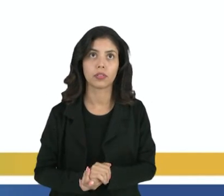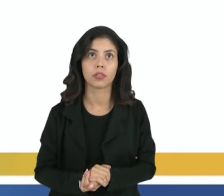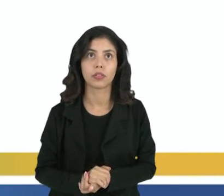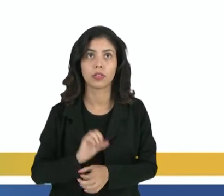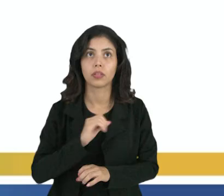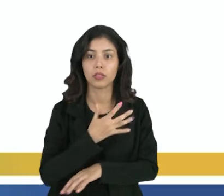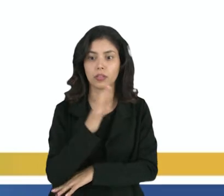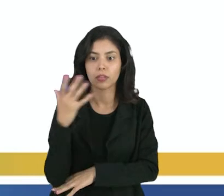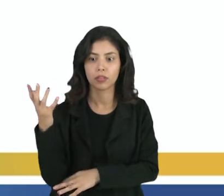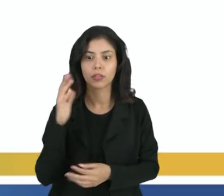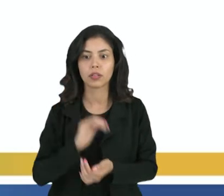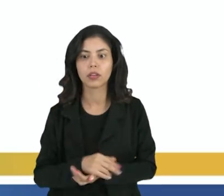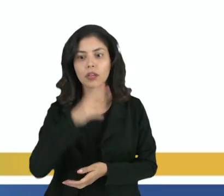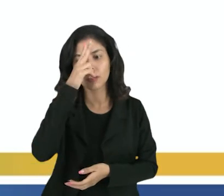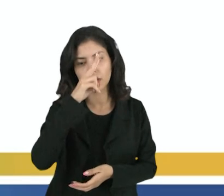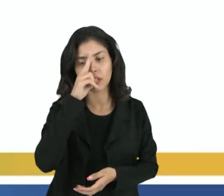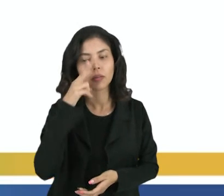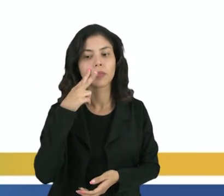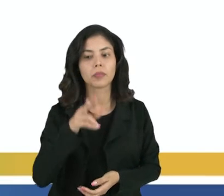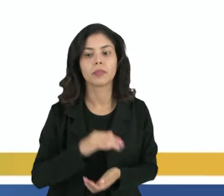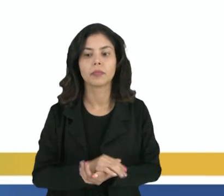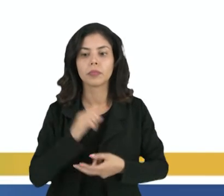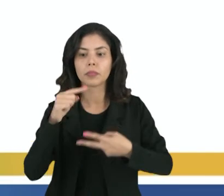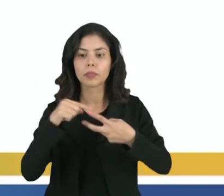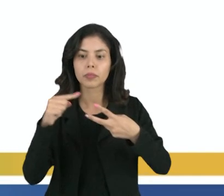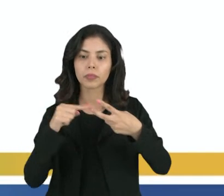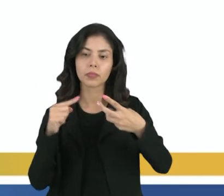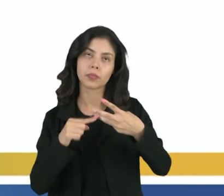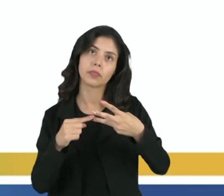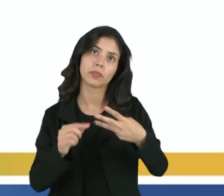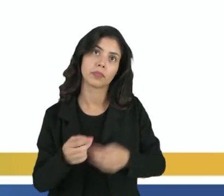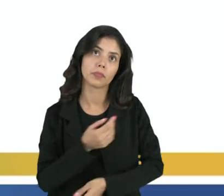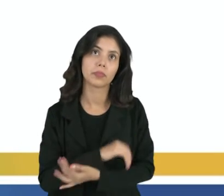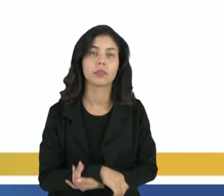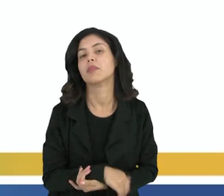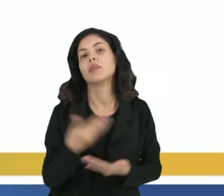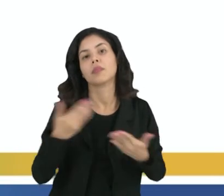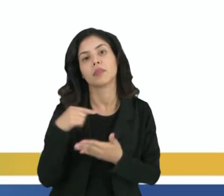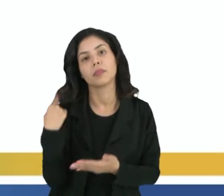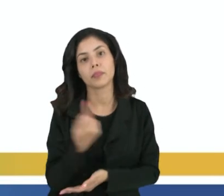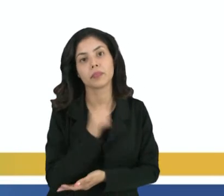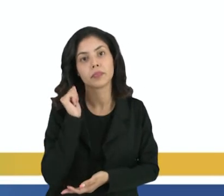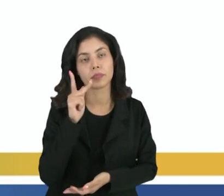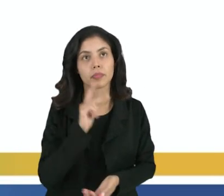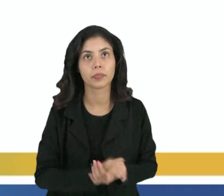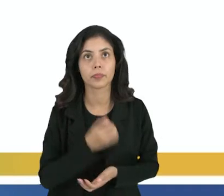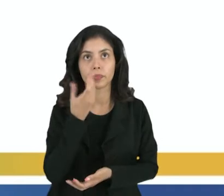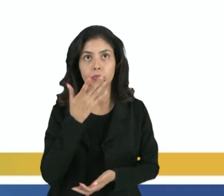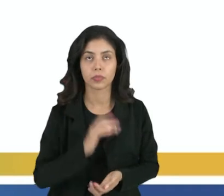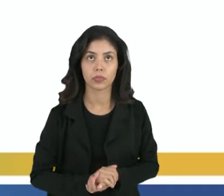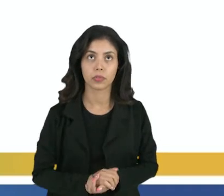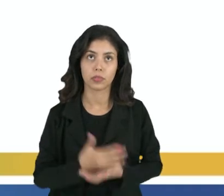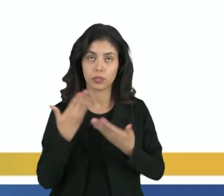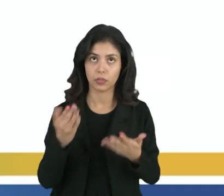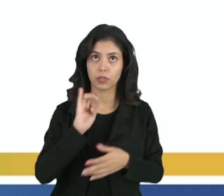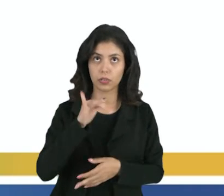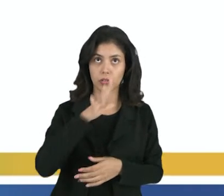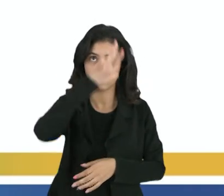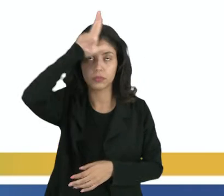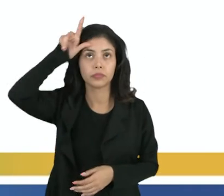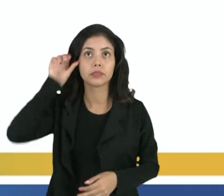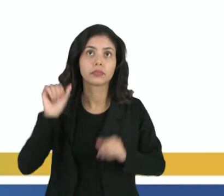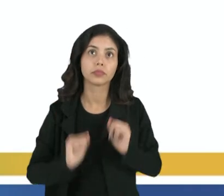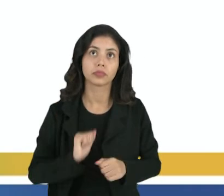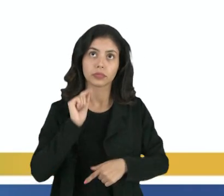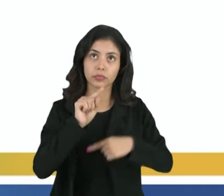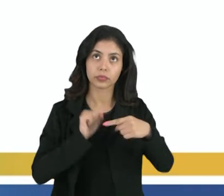de terra firme. Lembrando que a gente viu 3 tipos de biomas na aula de hoje, ok? Bom, então o bioma